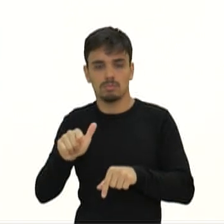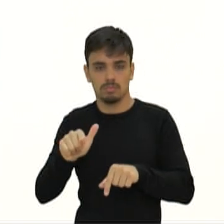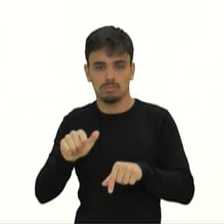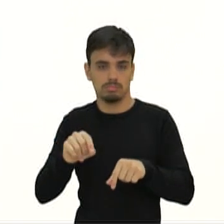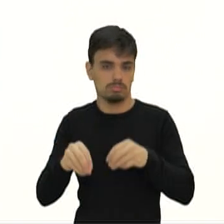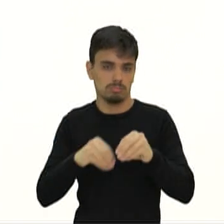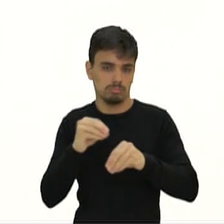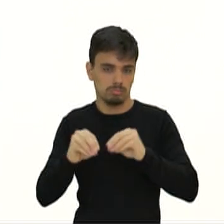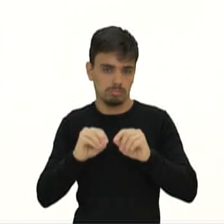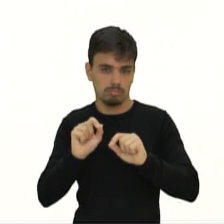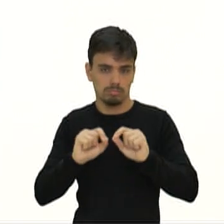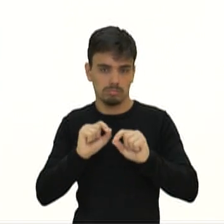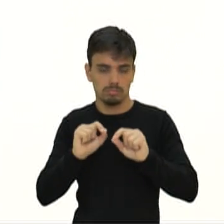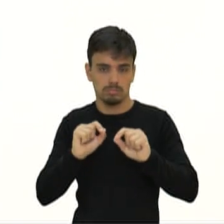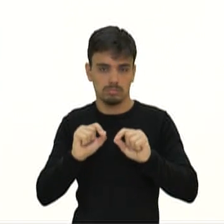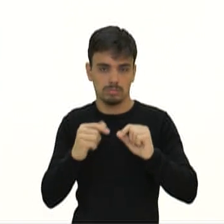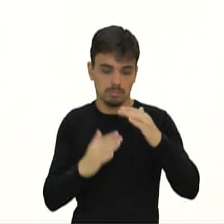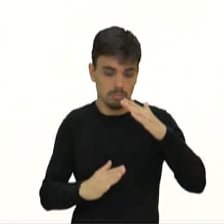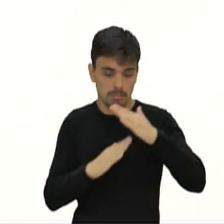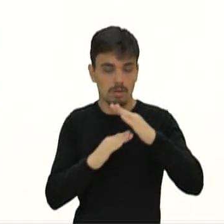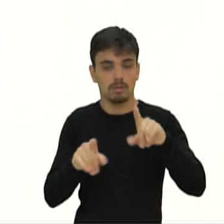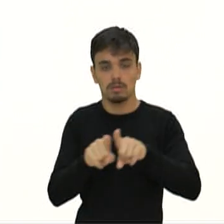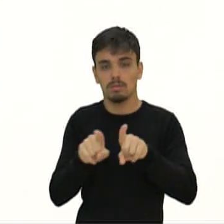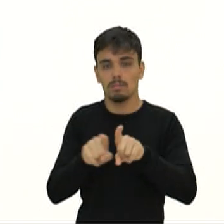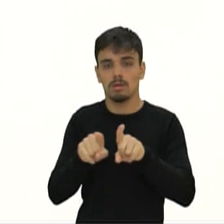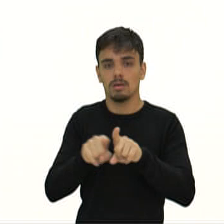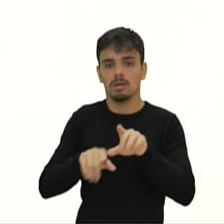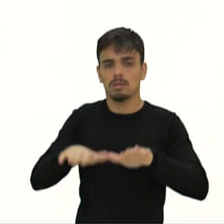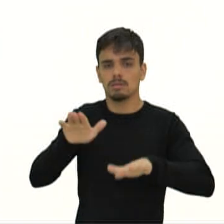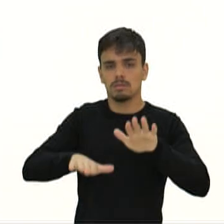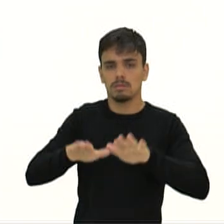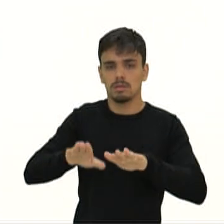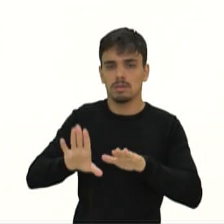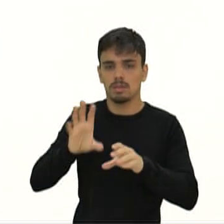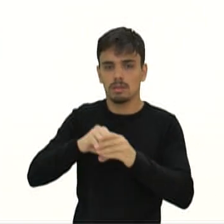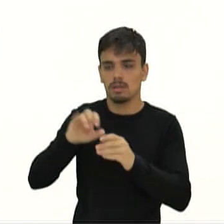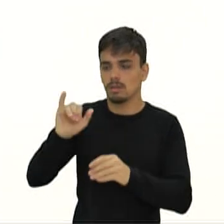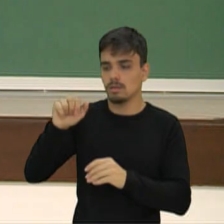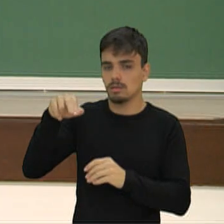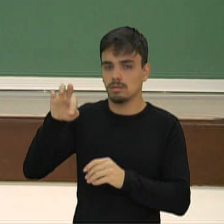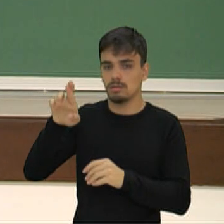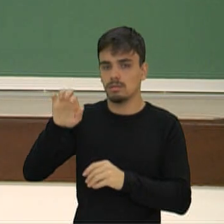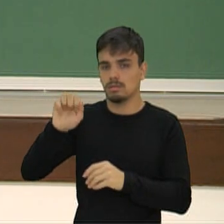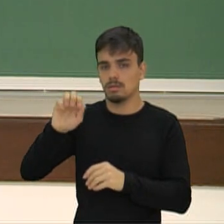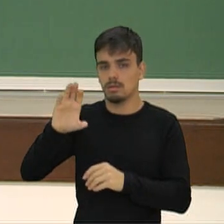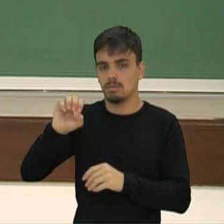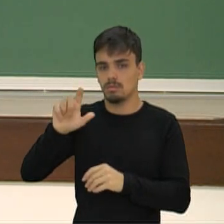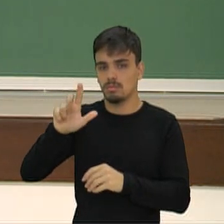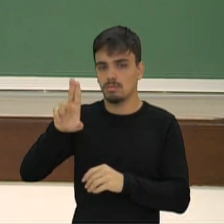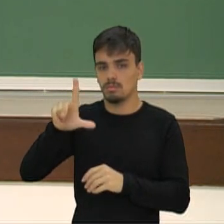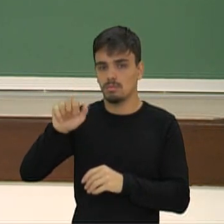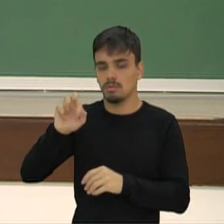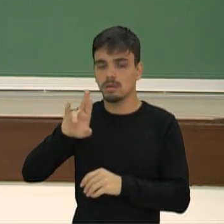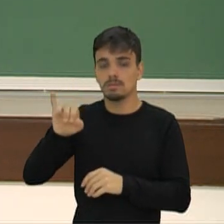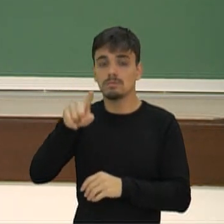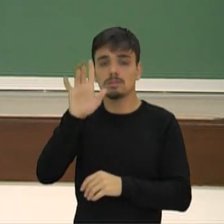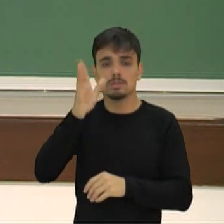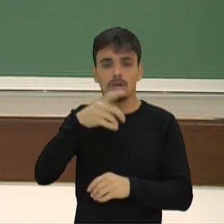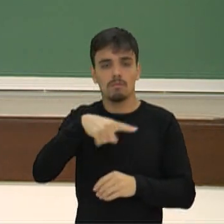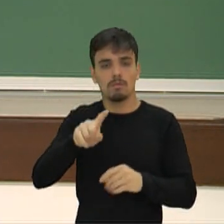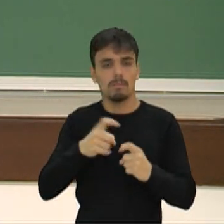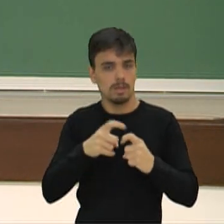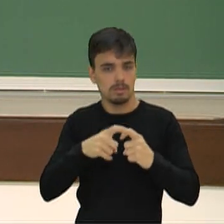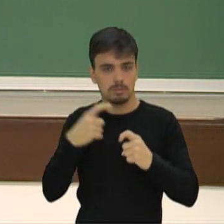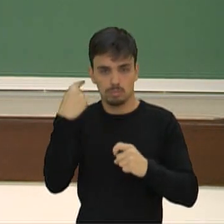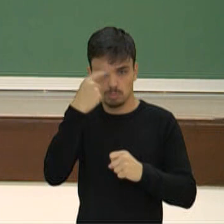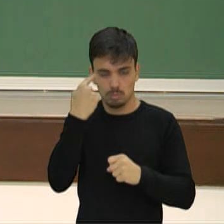levando ao seu acúmulo e, consequentemente, ao aumento da pressão intraocular. Para quem já foi no oftalmologista fazer um